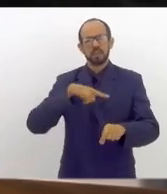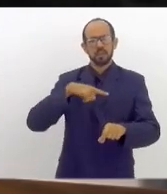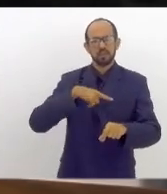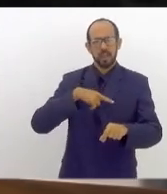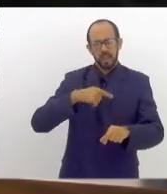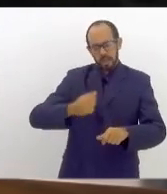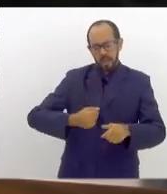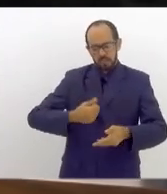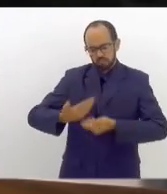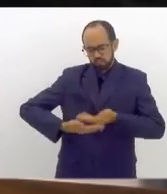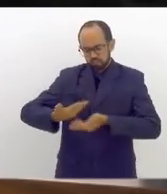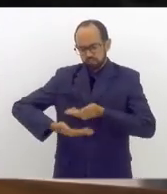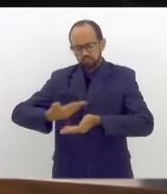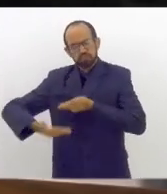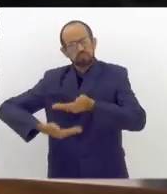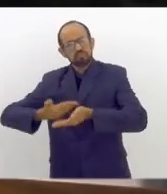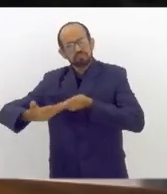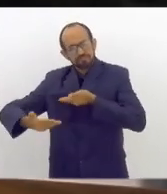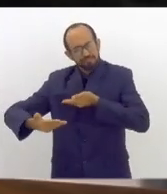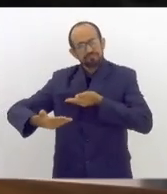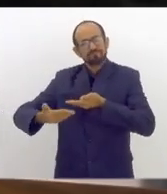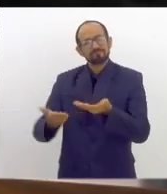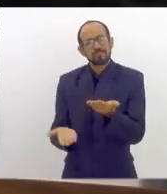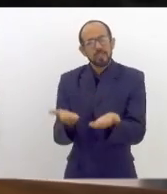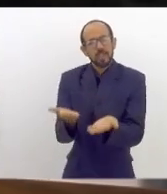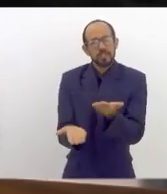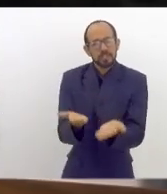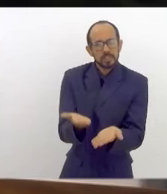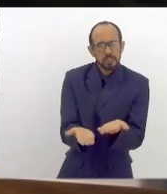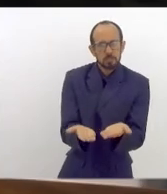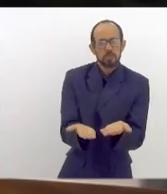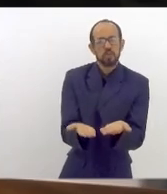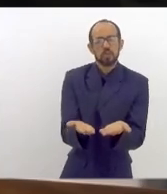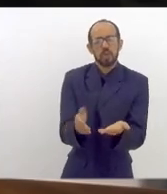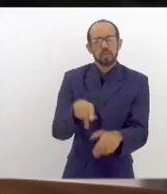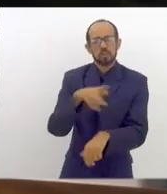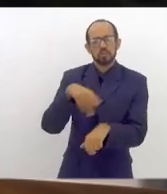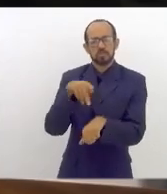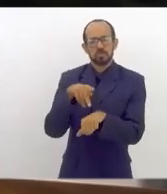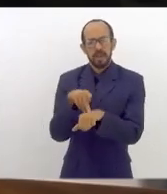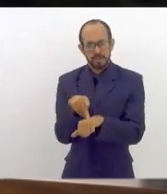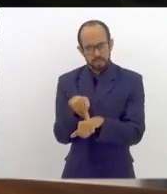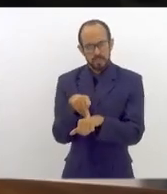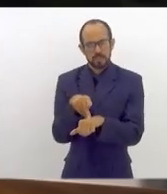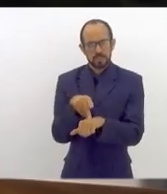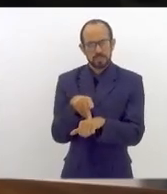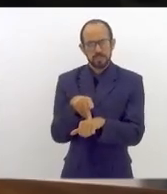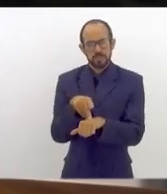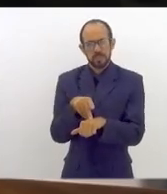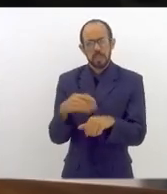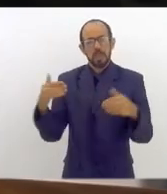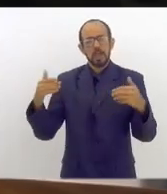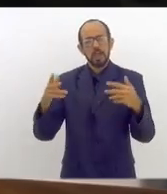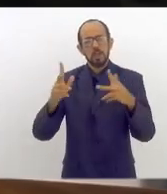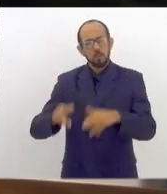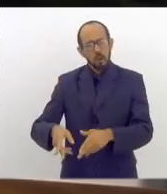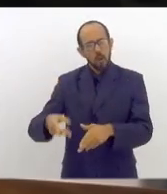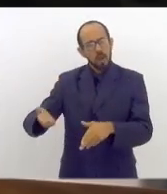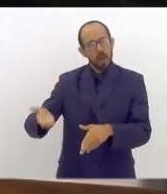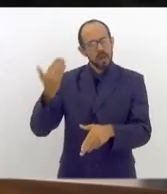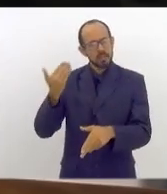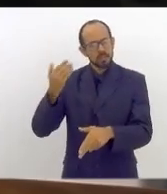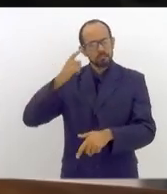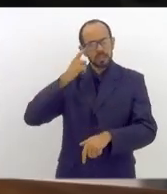pacífica e harmônica que deve existir entre os países conforme Originalmente pensada mas também